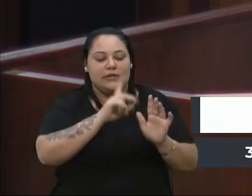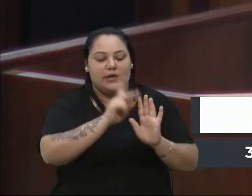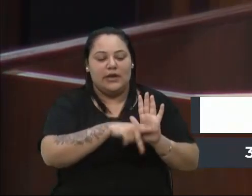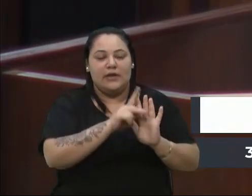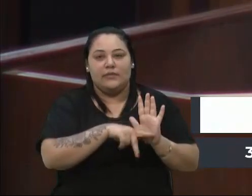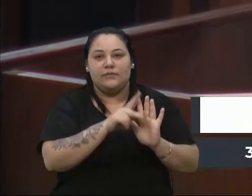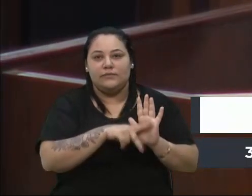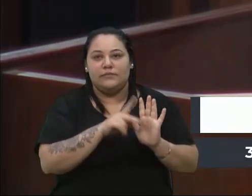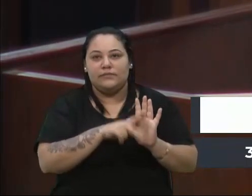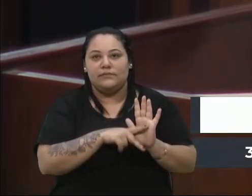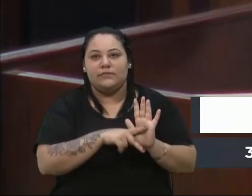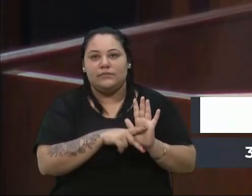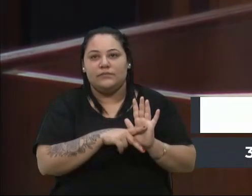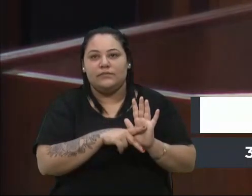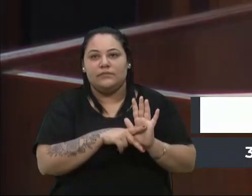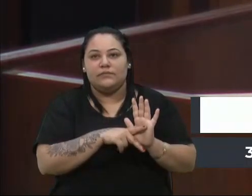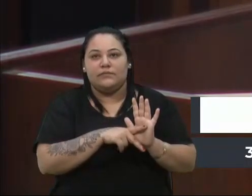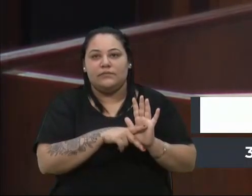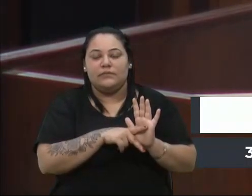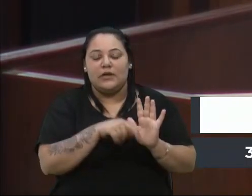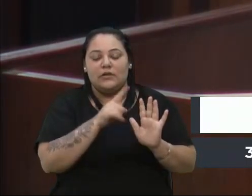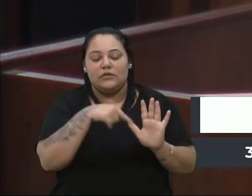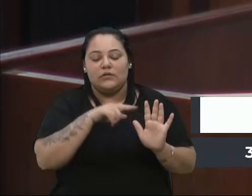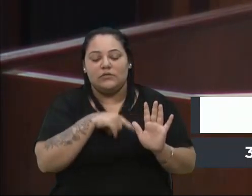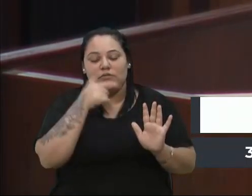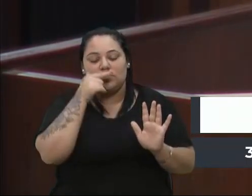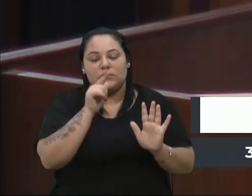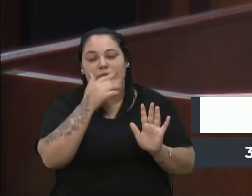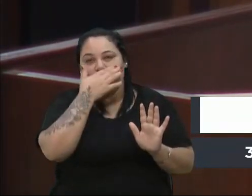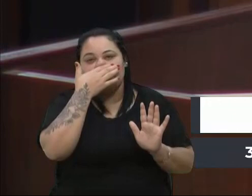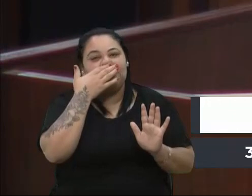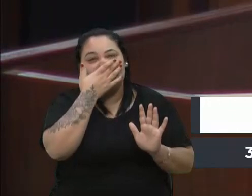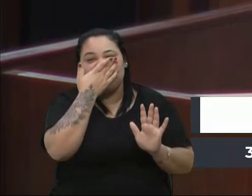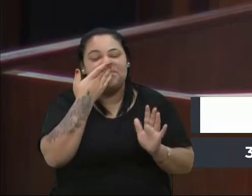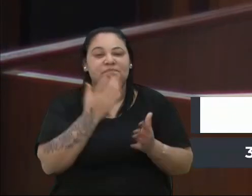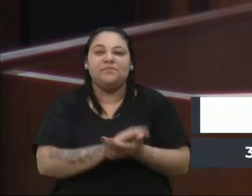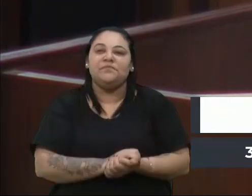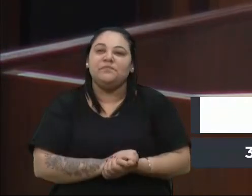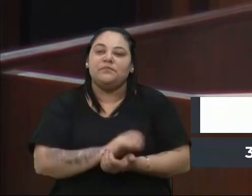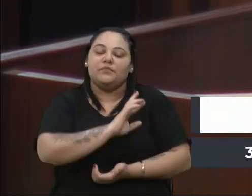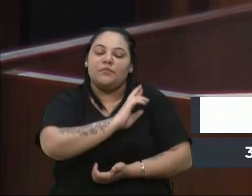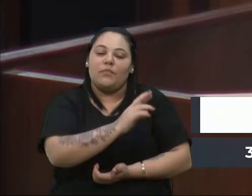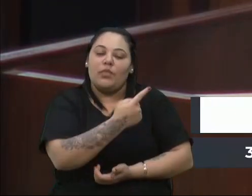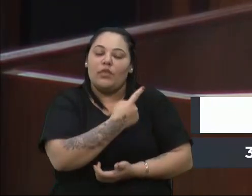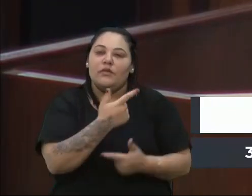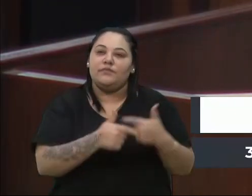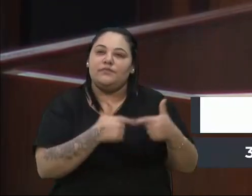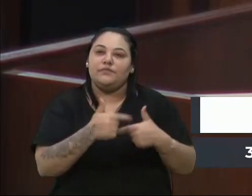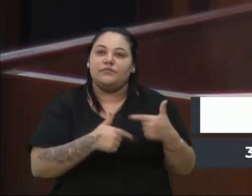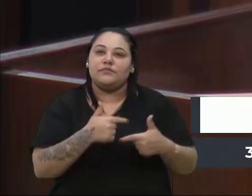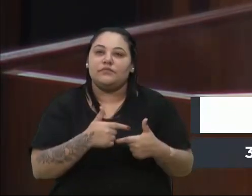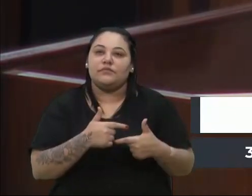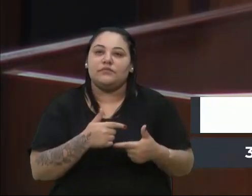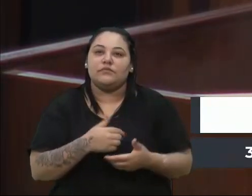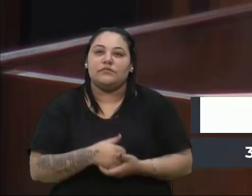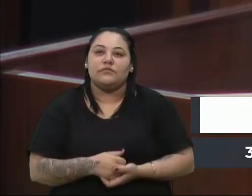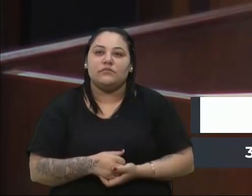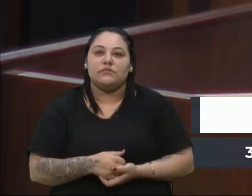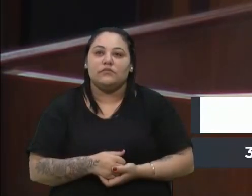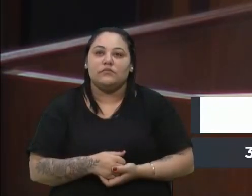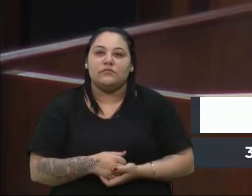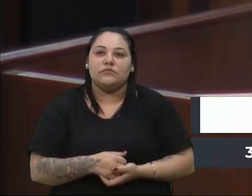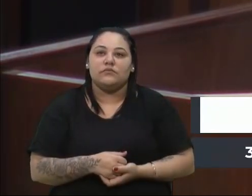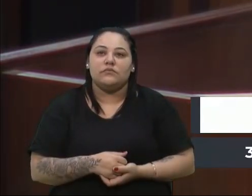gente consegue... Está na hora. A gente consegue dar voz e vez a esse trabalho. Eu sugiro que a gente encerre os 20 minutinhos botando o início